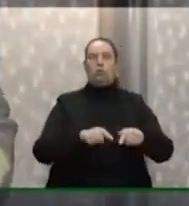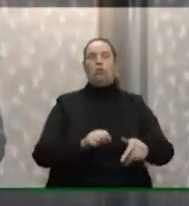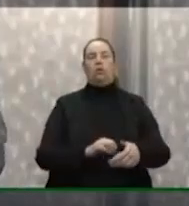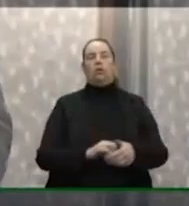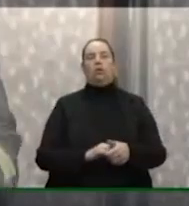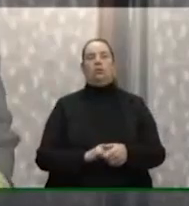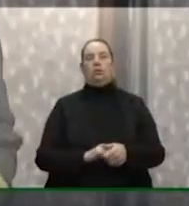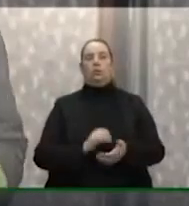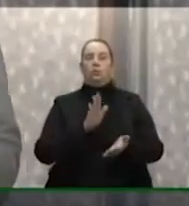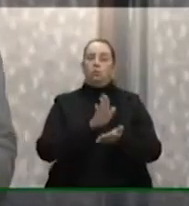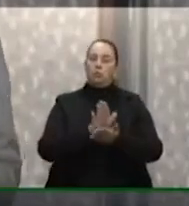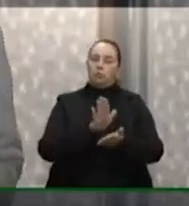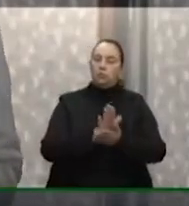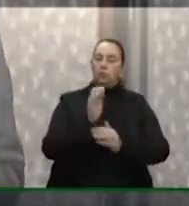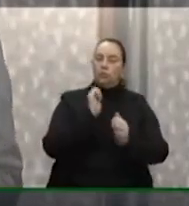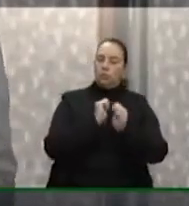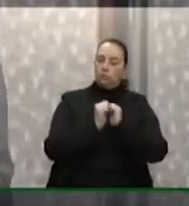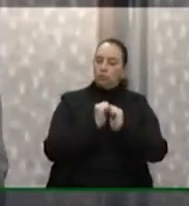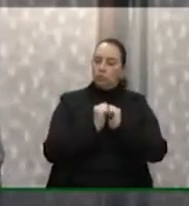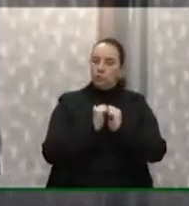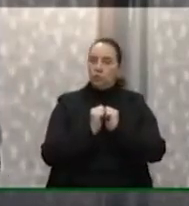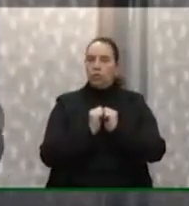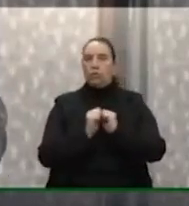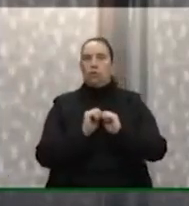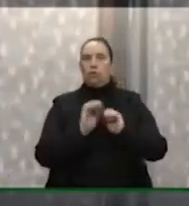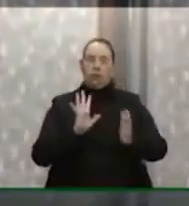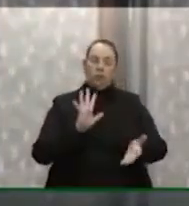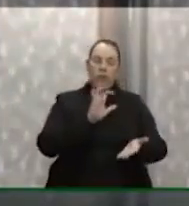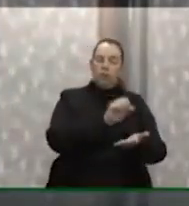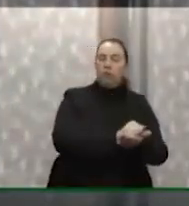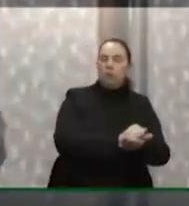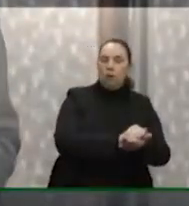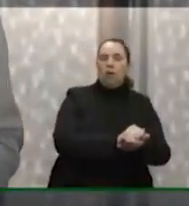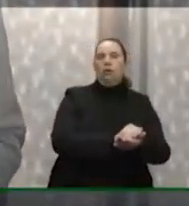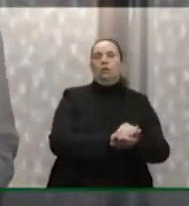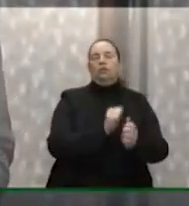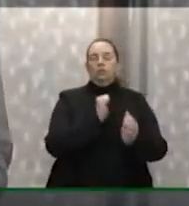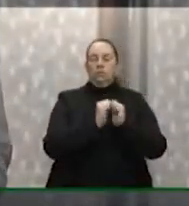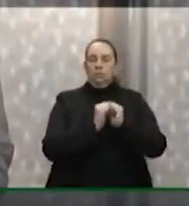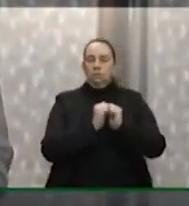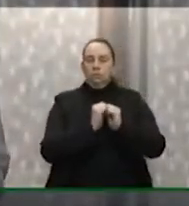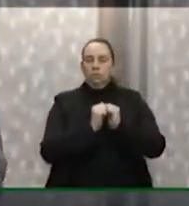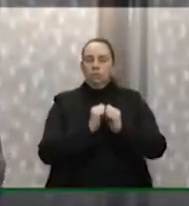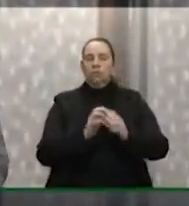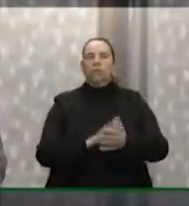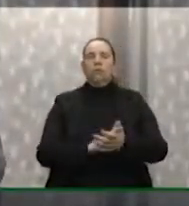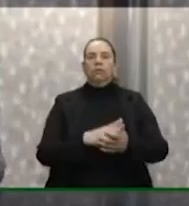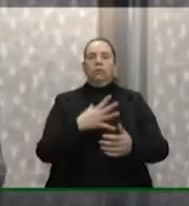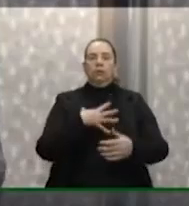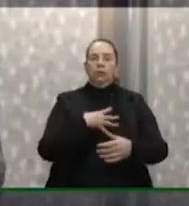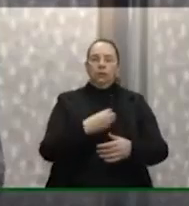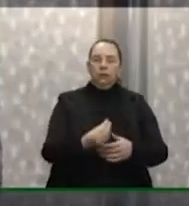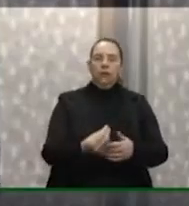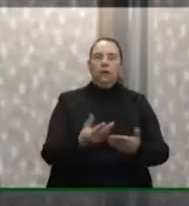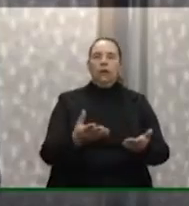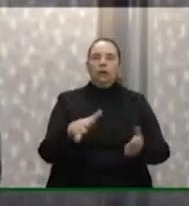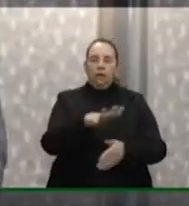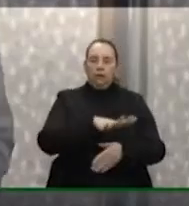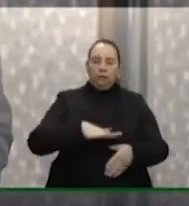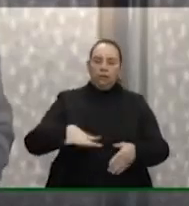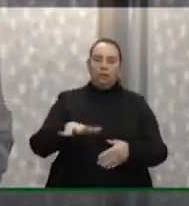produção de arroz assentamentos produção de arroz no assentamento filhos do CEP arroz sem